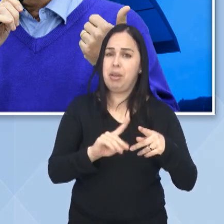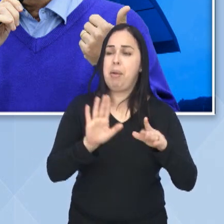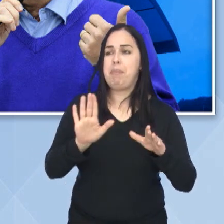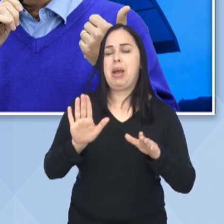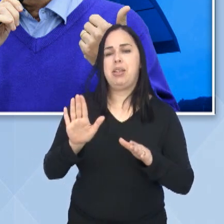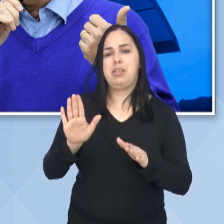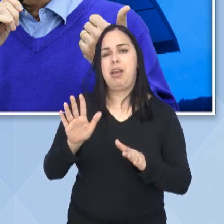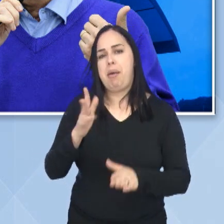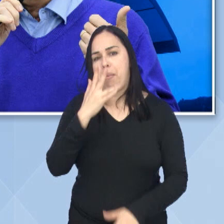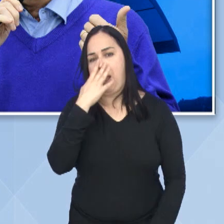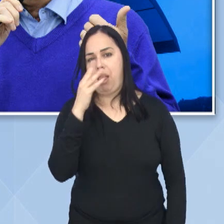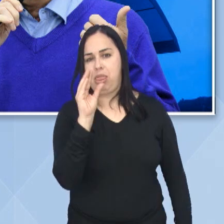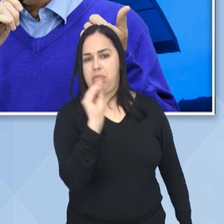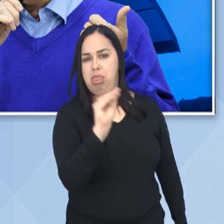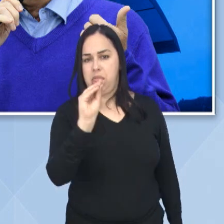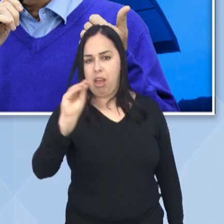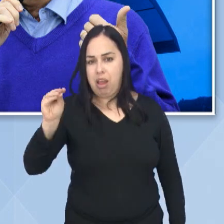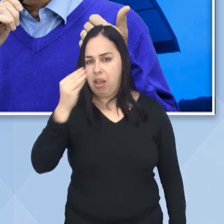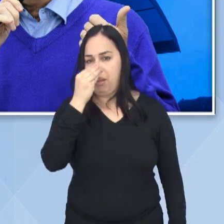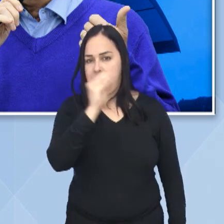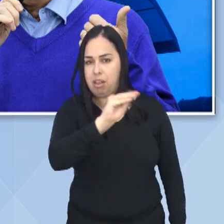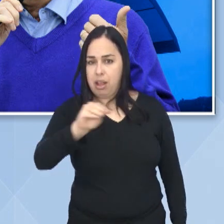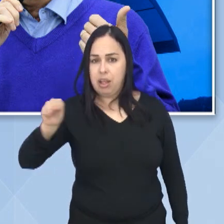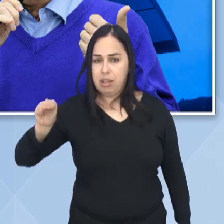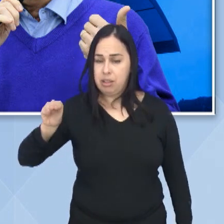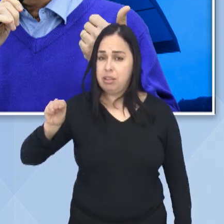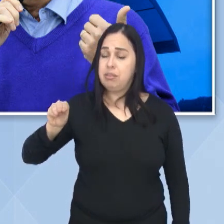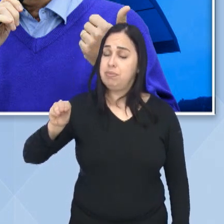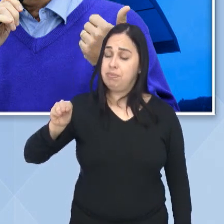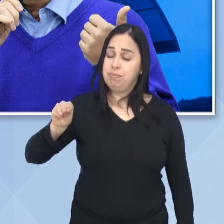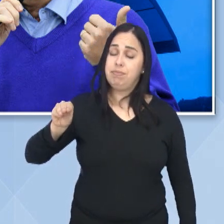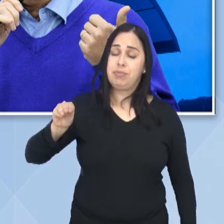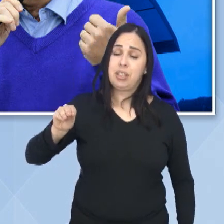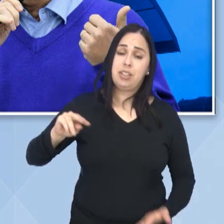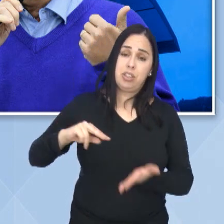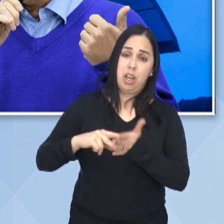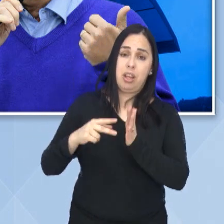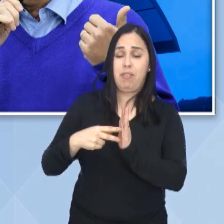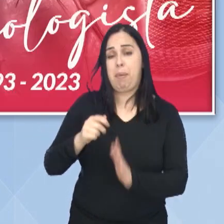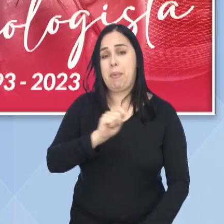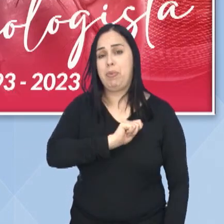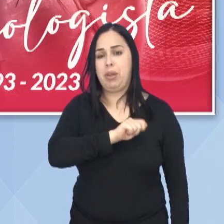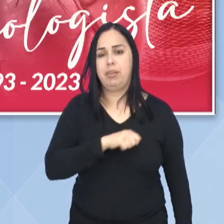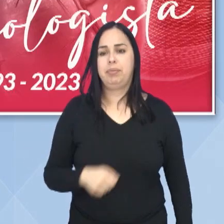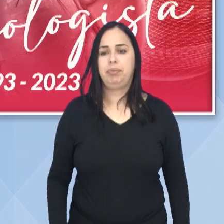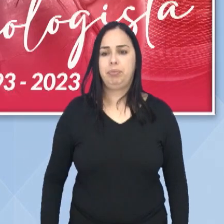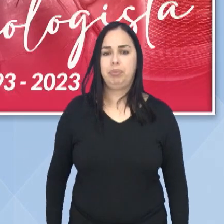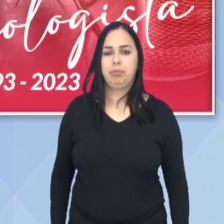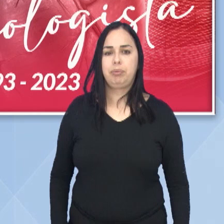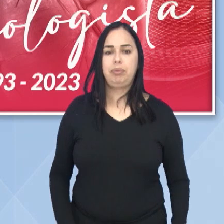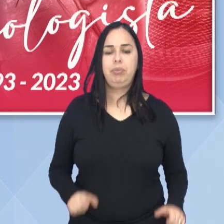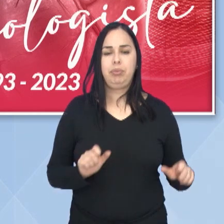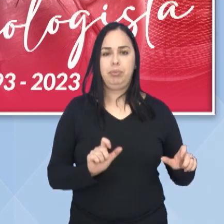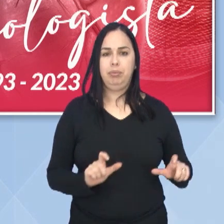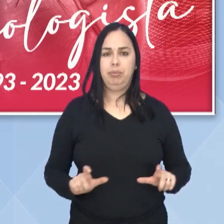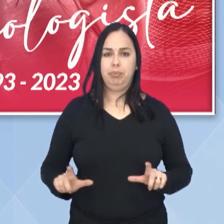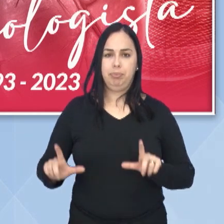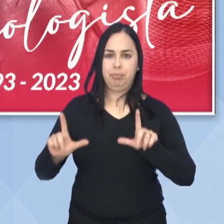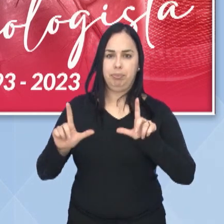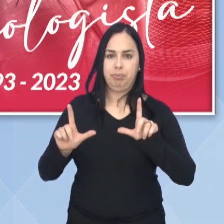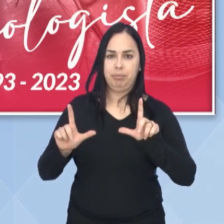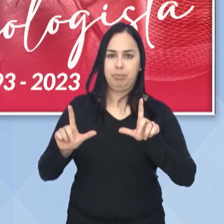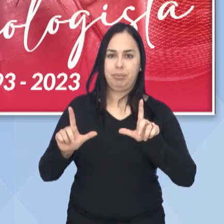os olhos para 44% de pessoas que vivem na pobreza é um ato cruel. Próximo. Então eu